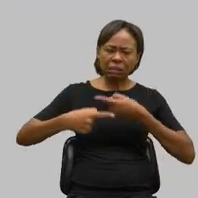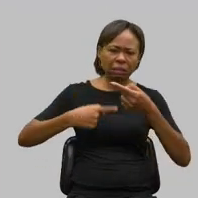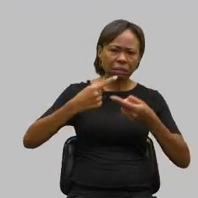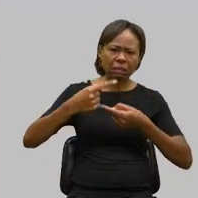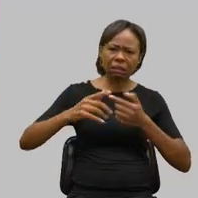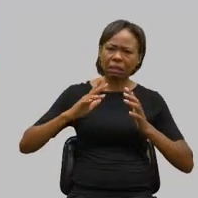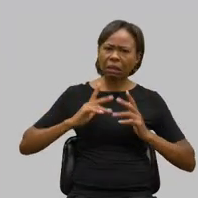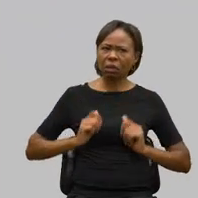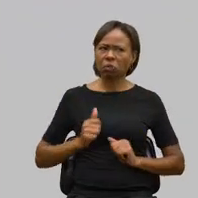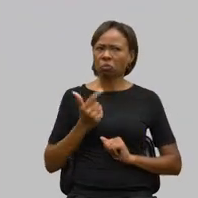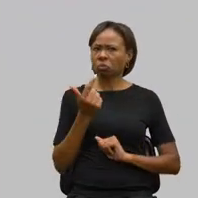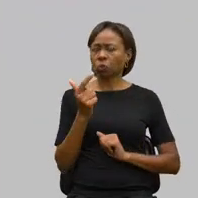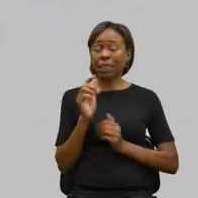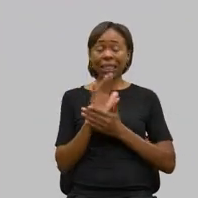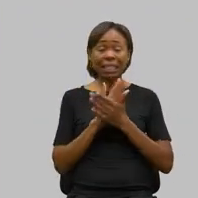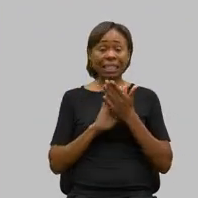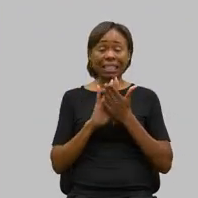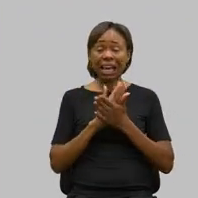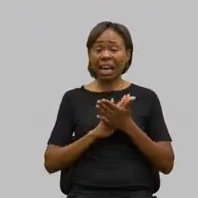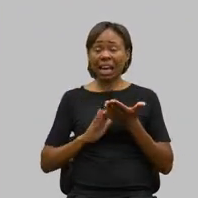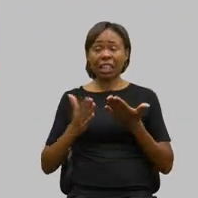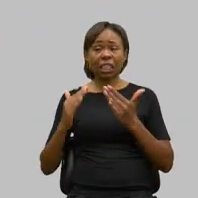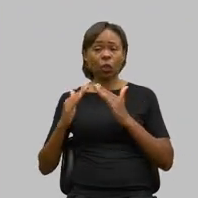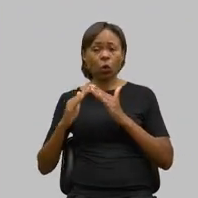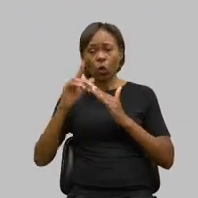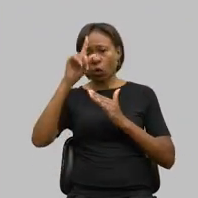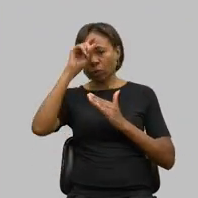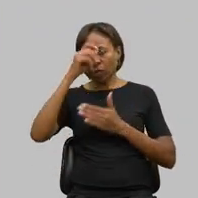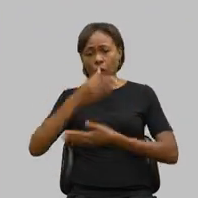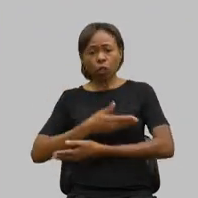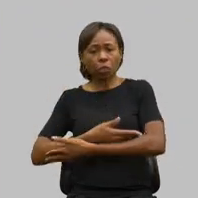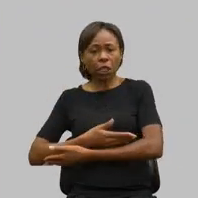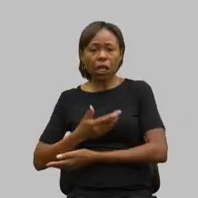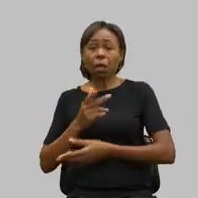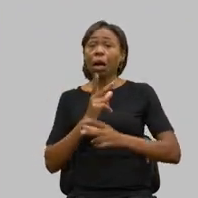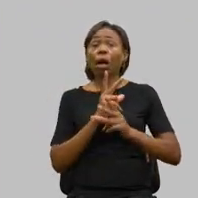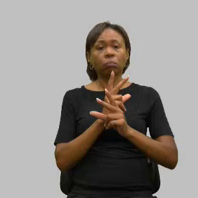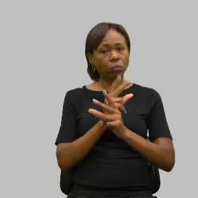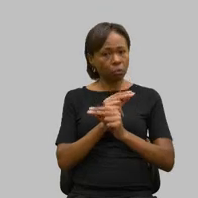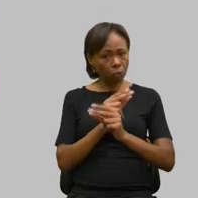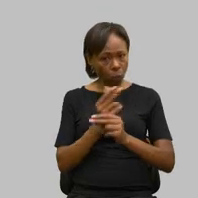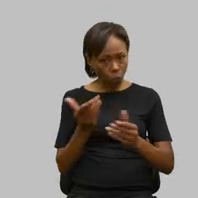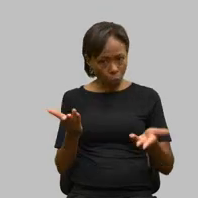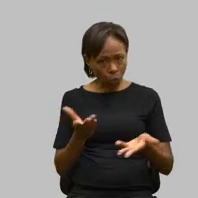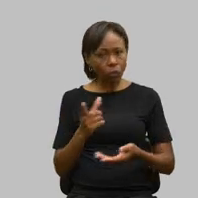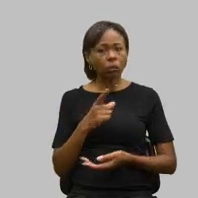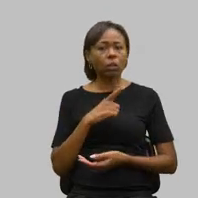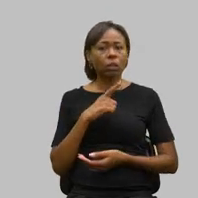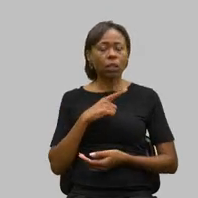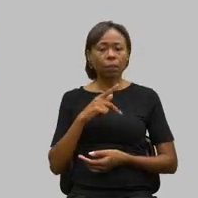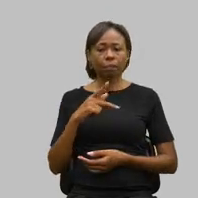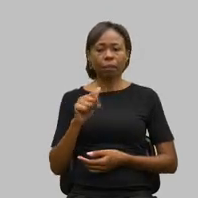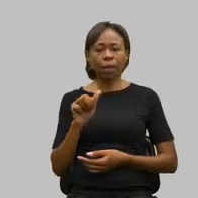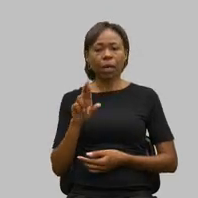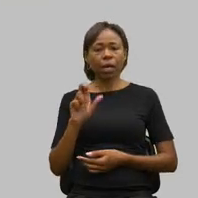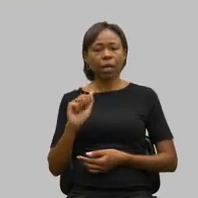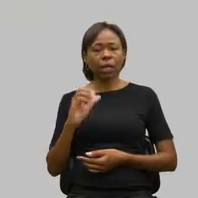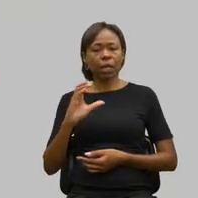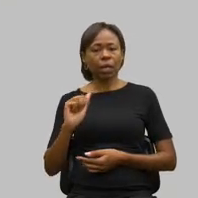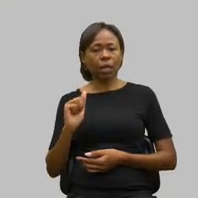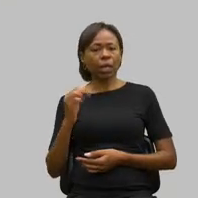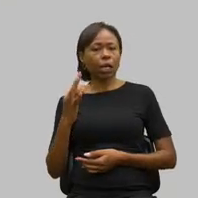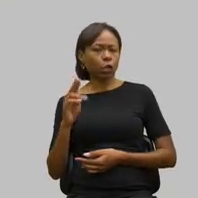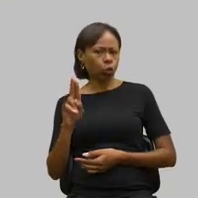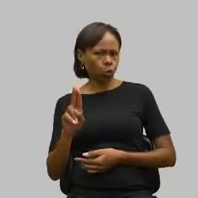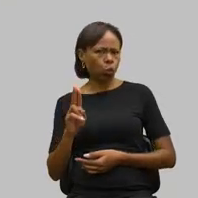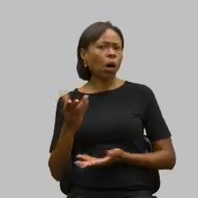não tinha outra maternidade e outro risco. Hoje nós temos Patos de Minas e temos Paracatu, então nós estamos vendo